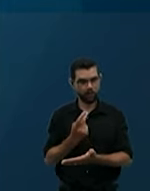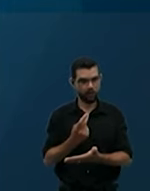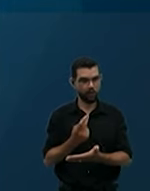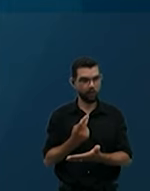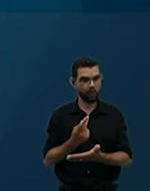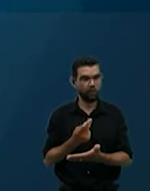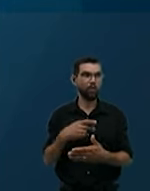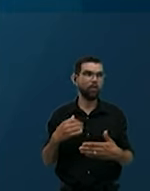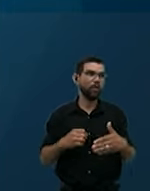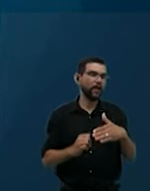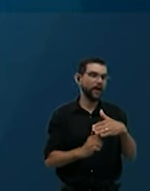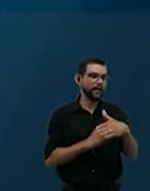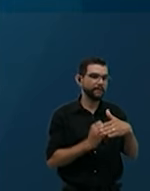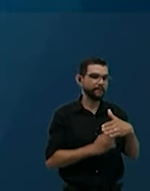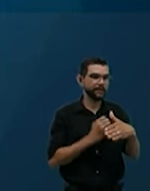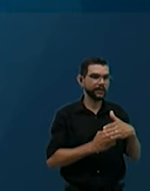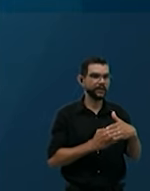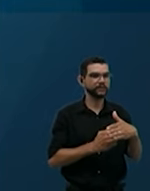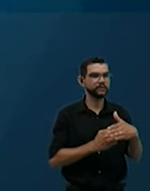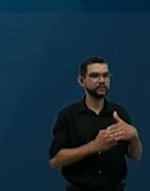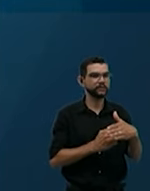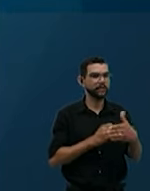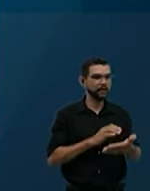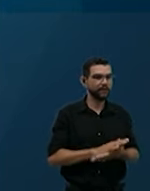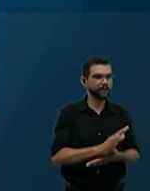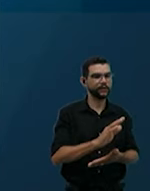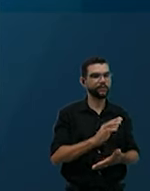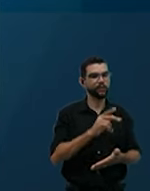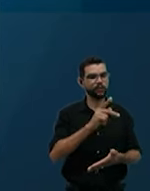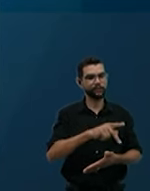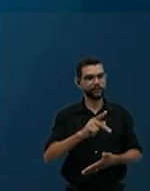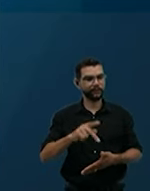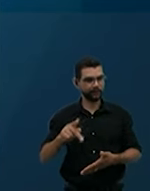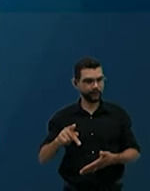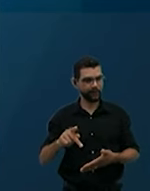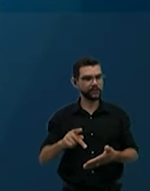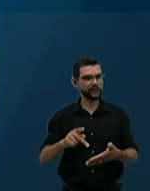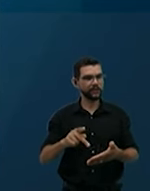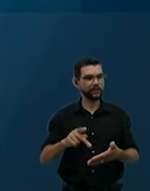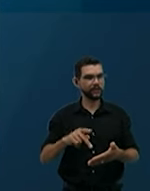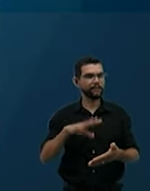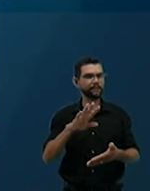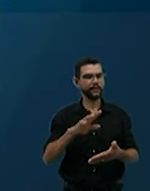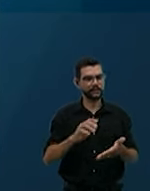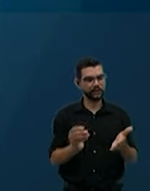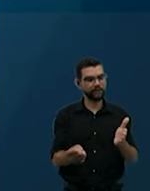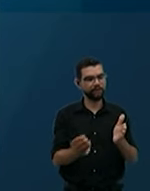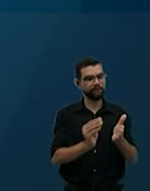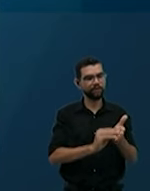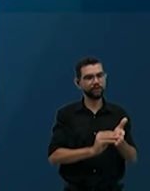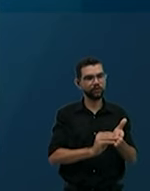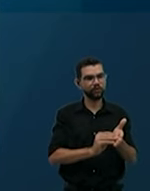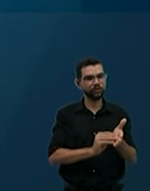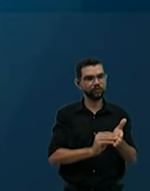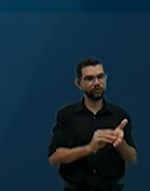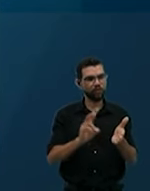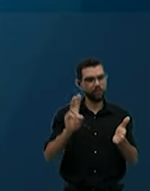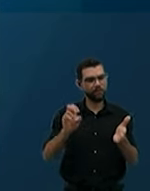PPP com omissão de agentes nocivos, e essa omissão não existiria se a Previdência Social